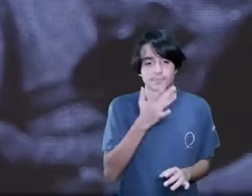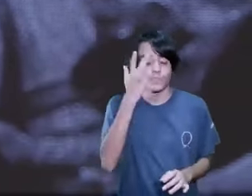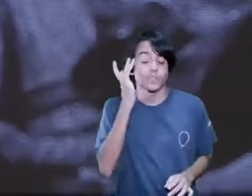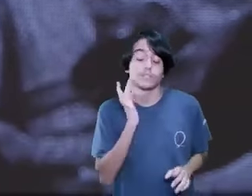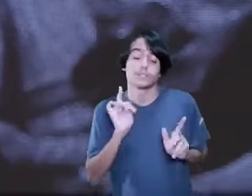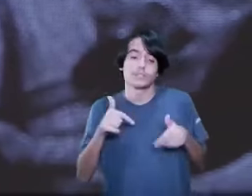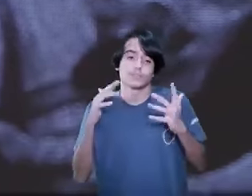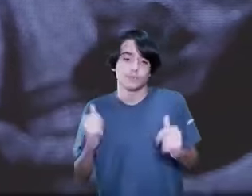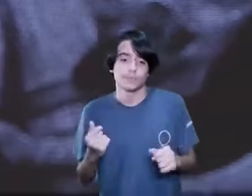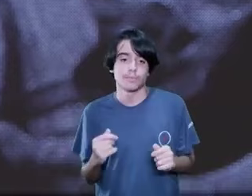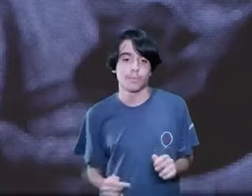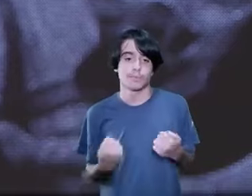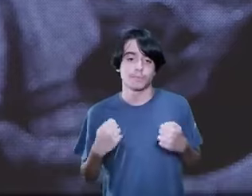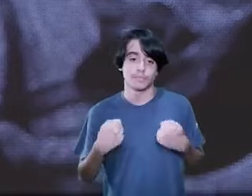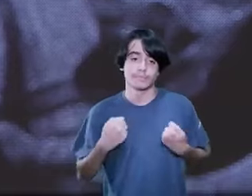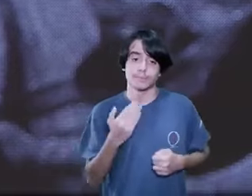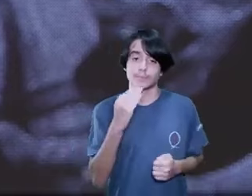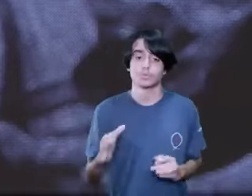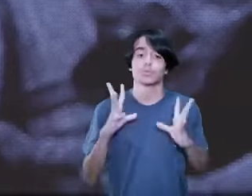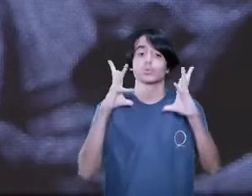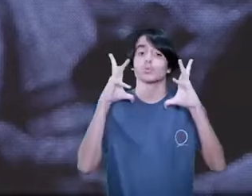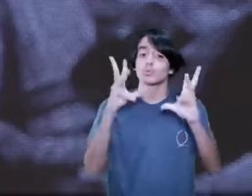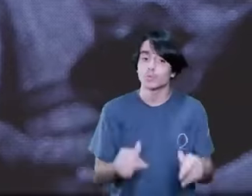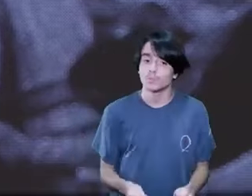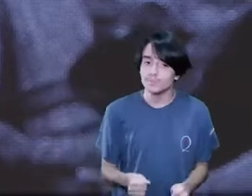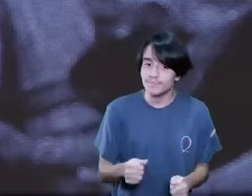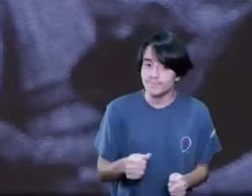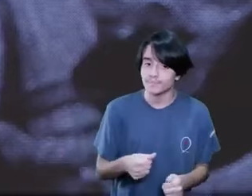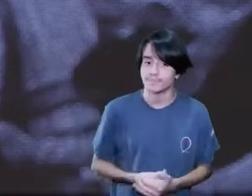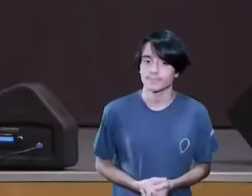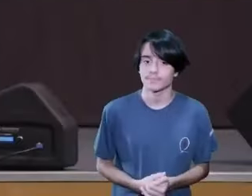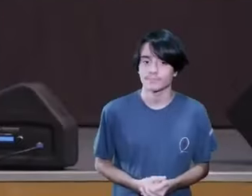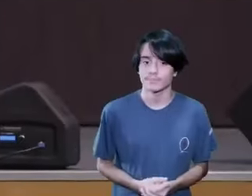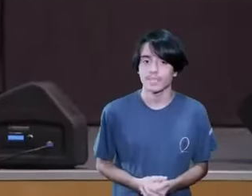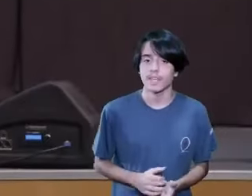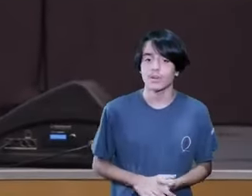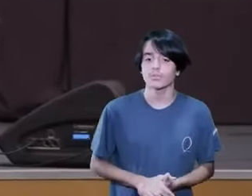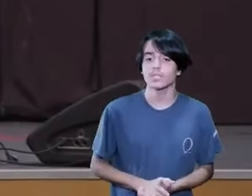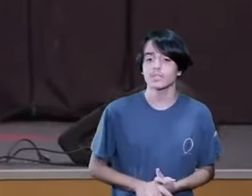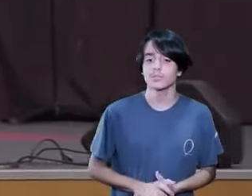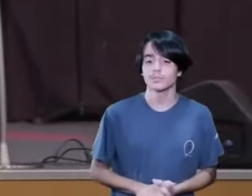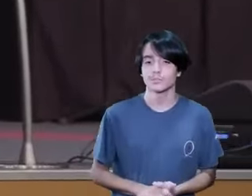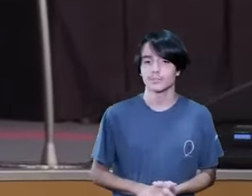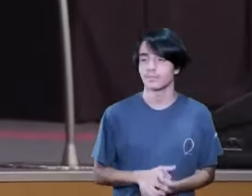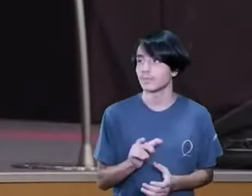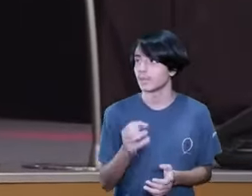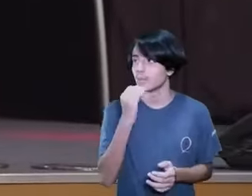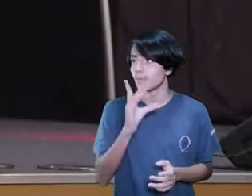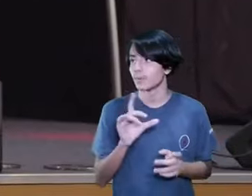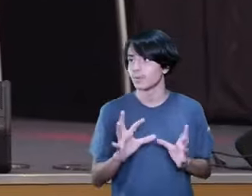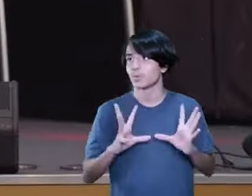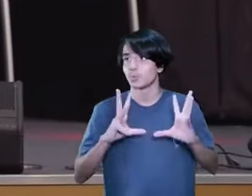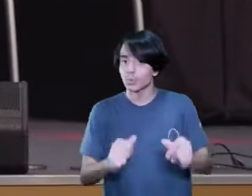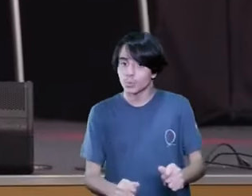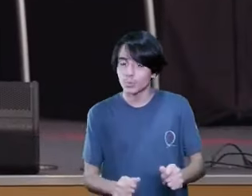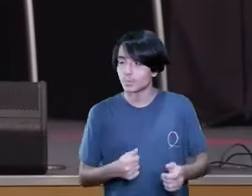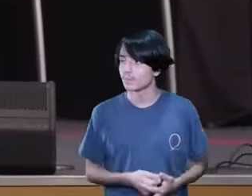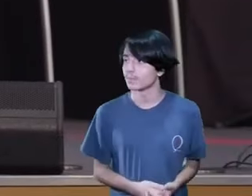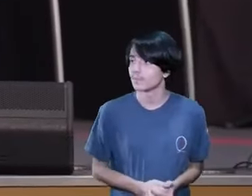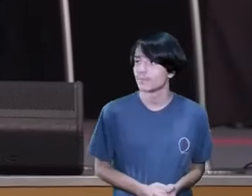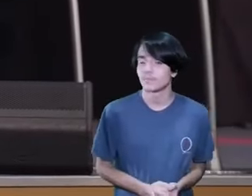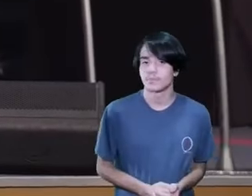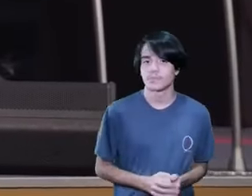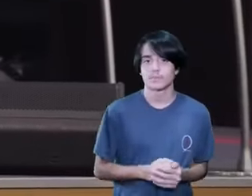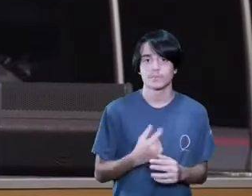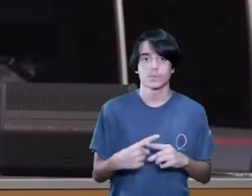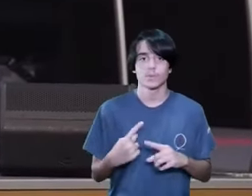cumpre tudo, você tem que pedir o quê? Você não é bom de tudo? Você não é bom no tudo? Você não